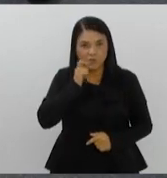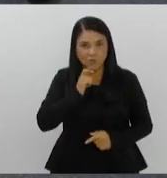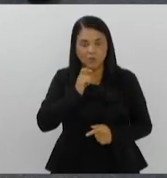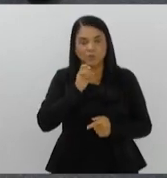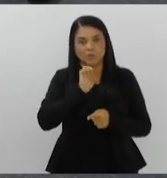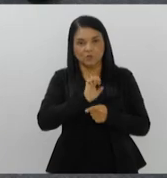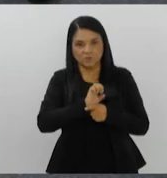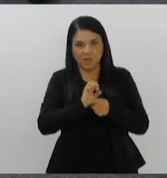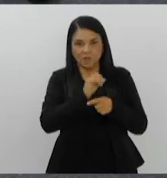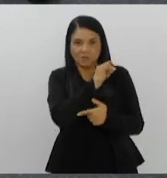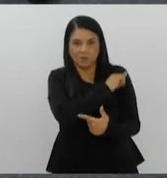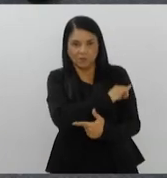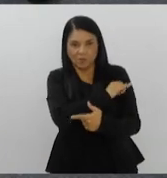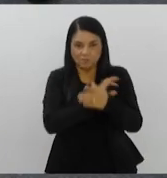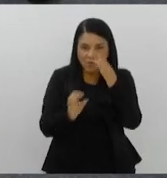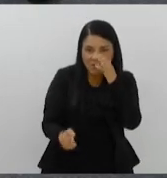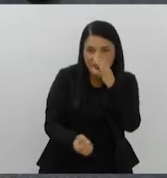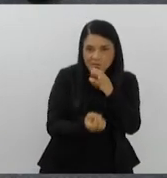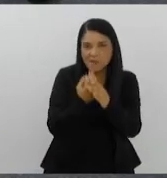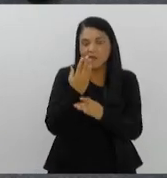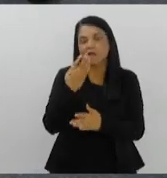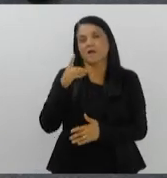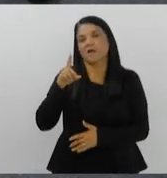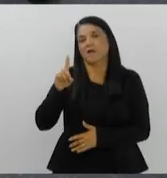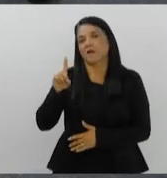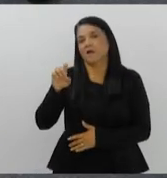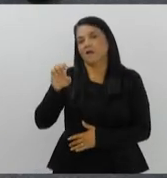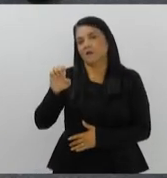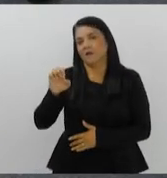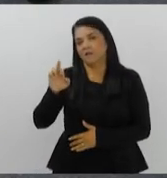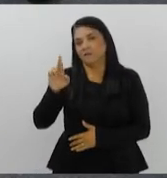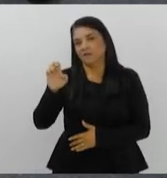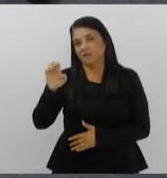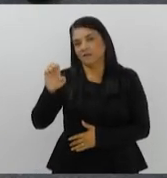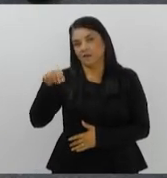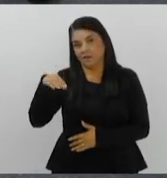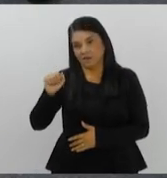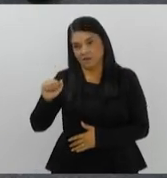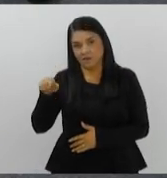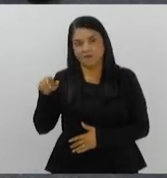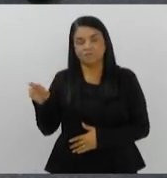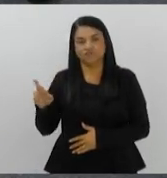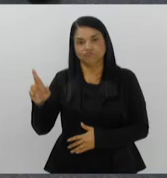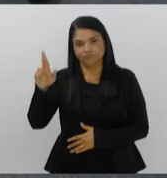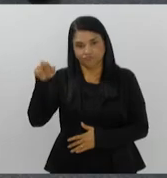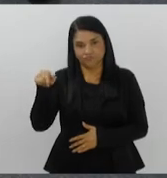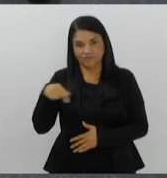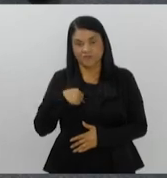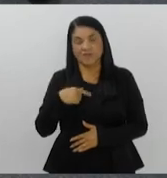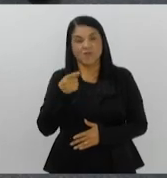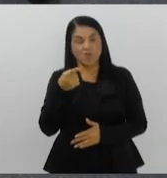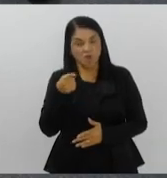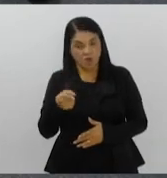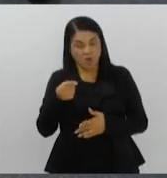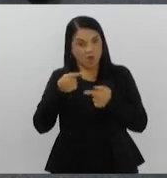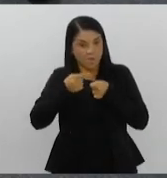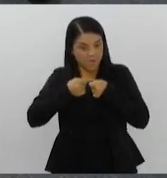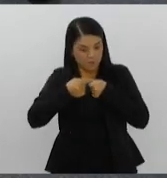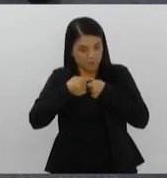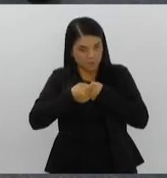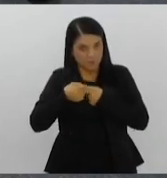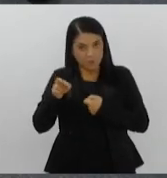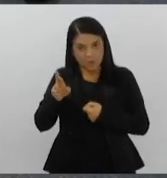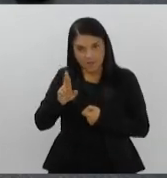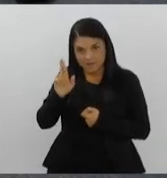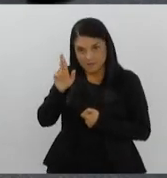criar essa DEAM lá no município de Resende. E veja, presidenta Tia Ju, no município de Resende